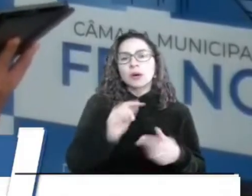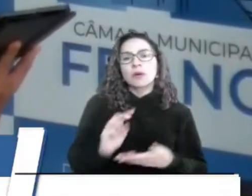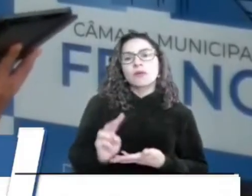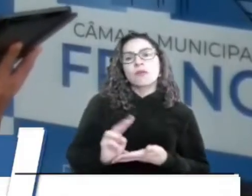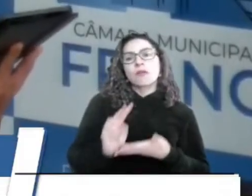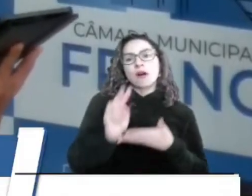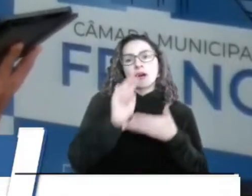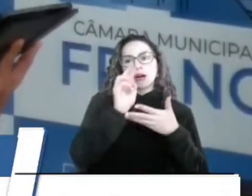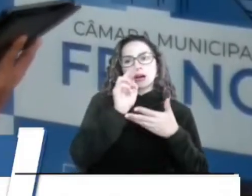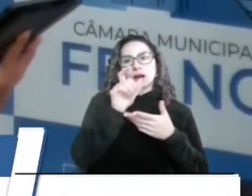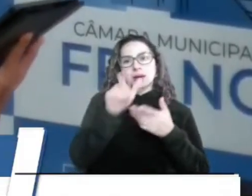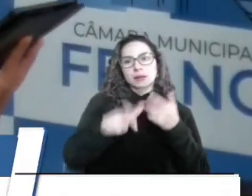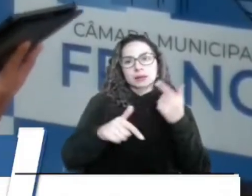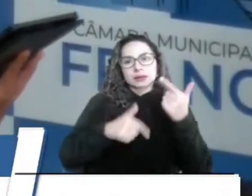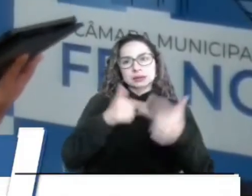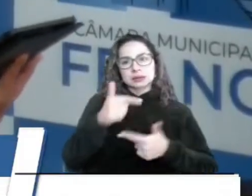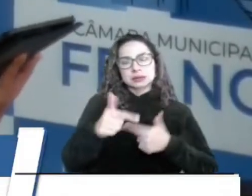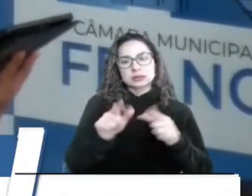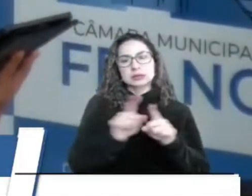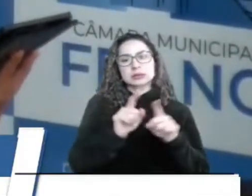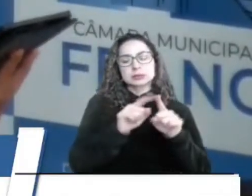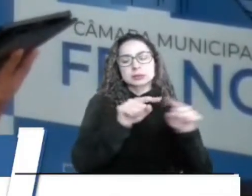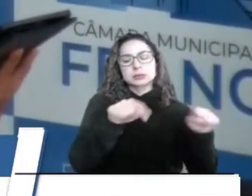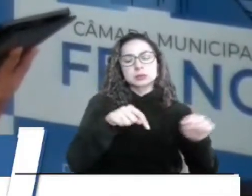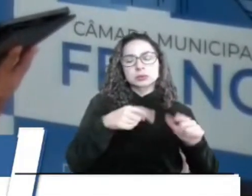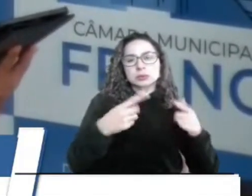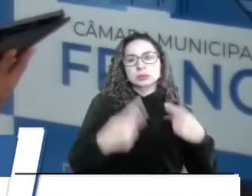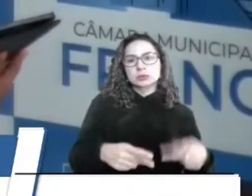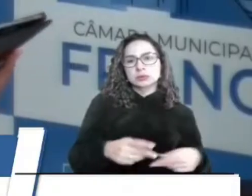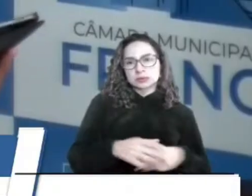do servidor e do seu espaço.